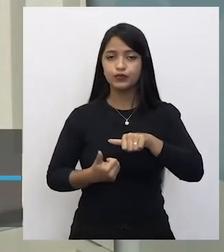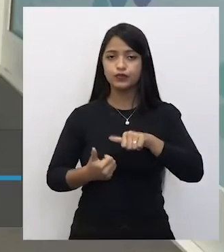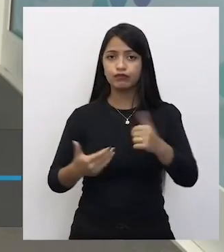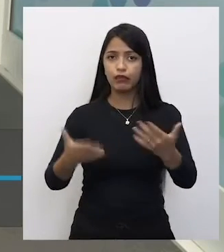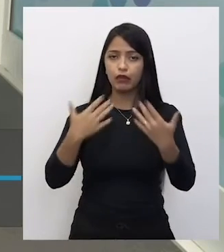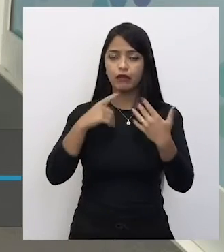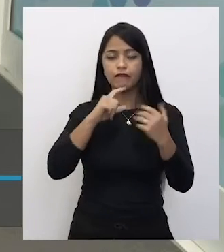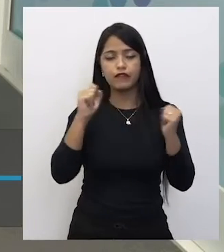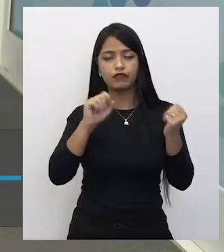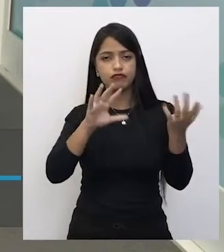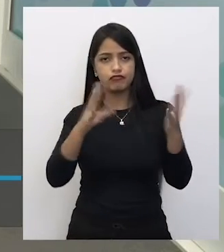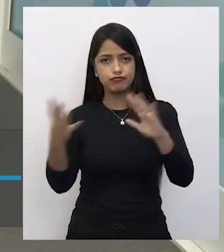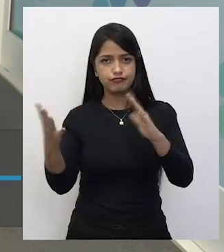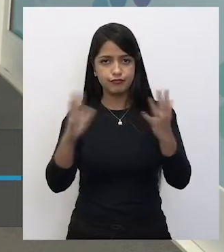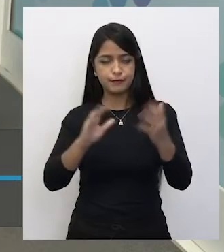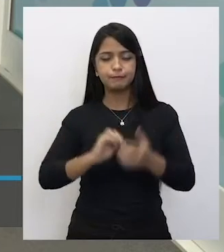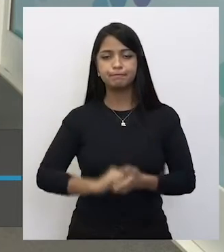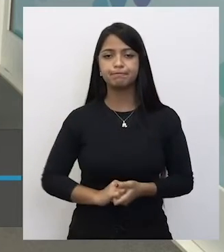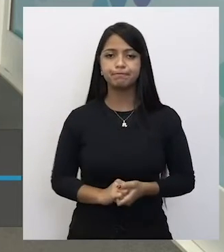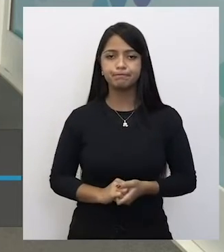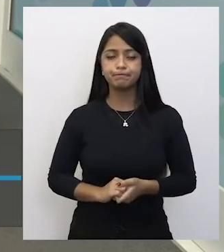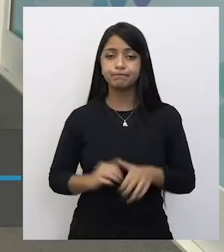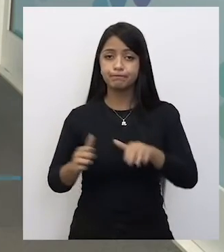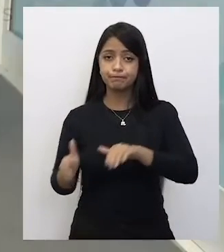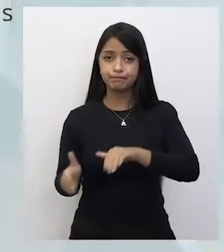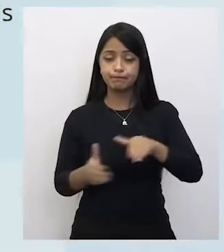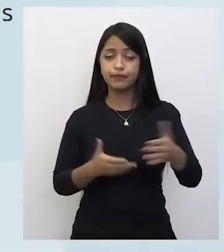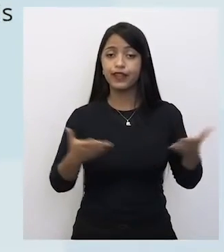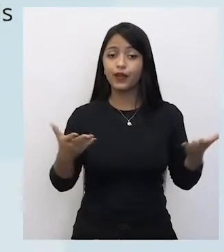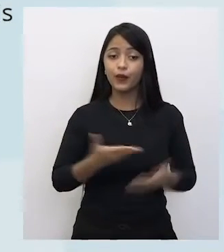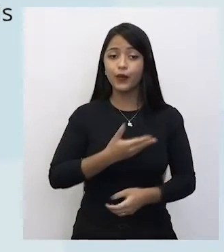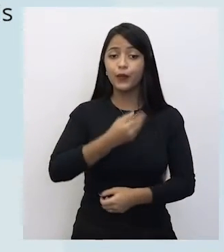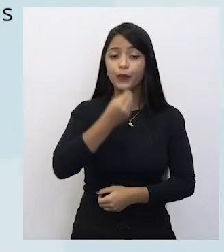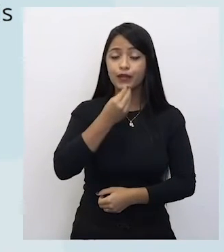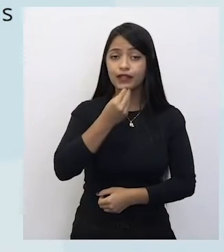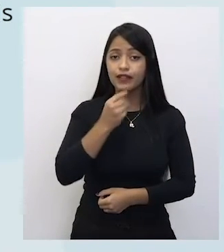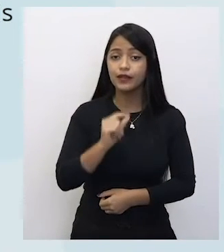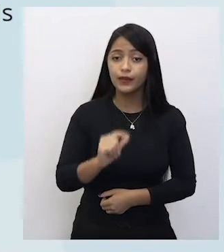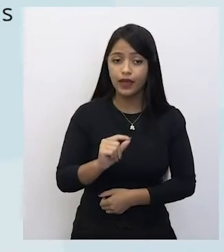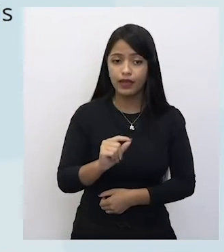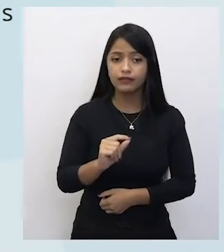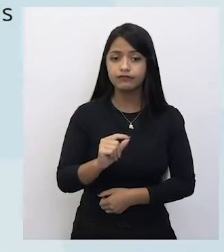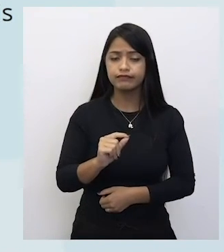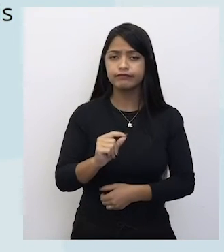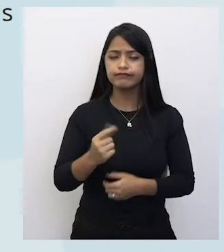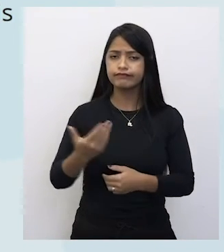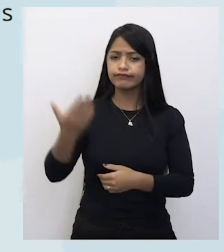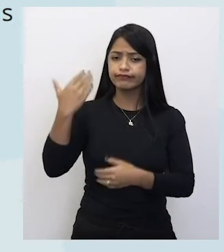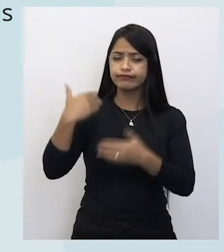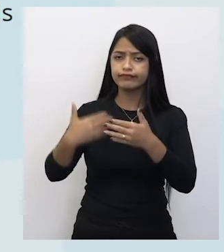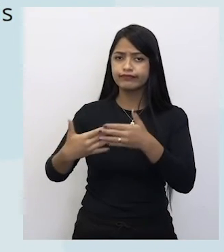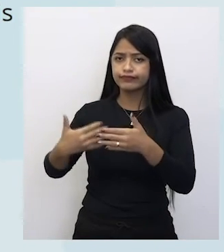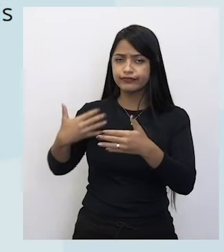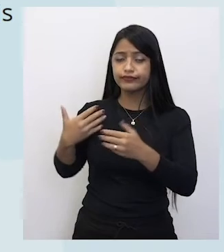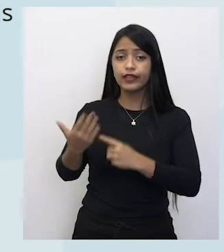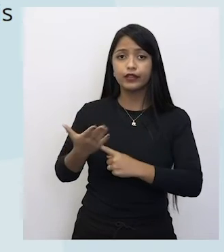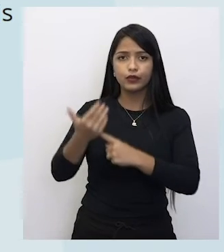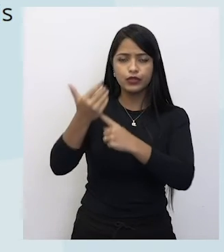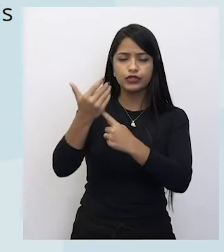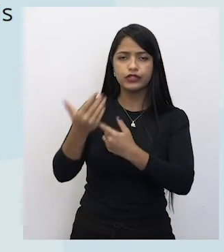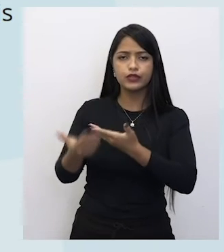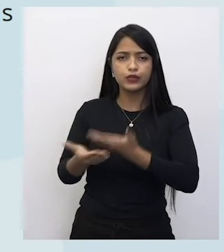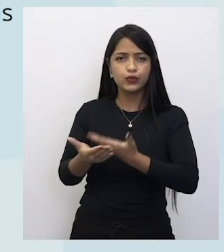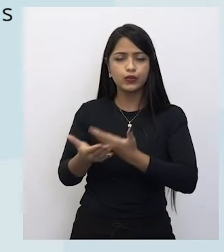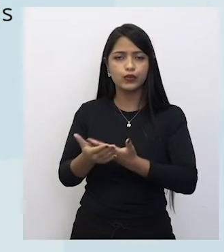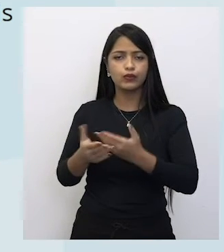nosso planeta. Isso. A oportunidade que nós temos é de olhar o que vínhamos fazendo em termos de tecnologia